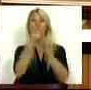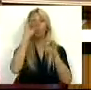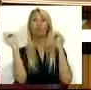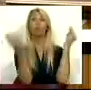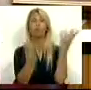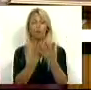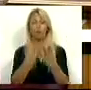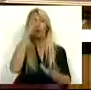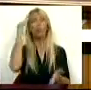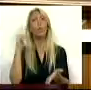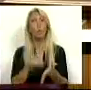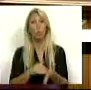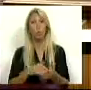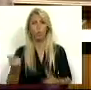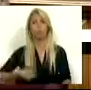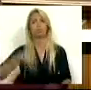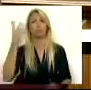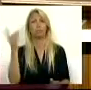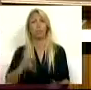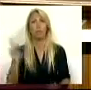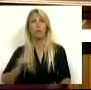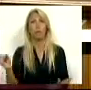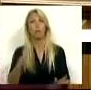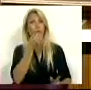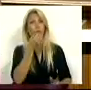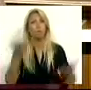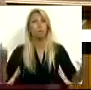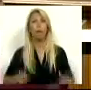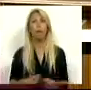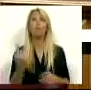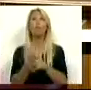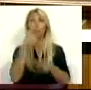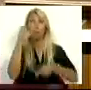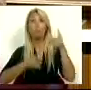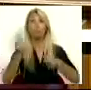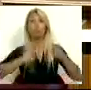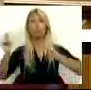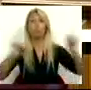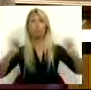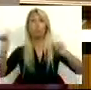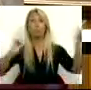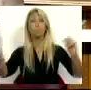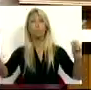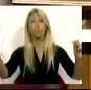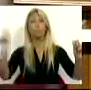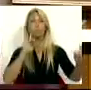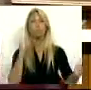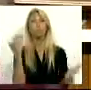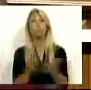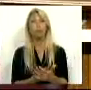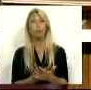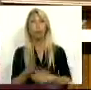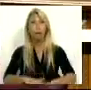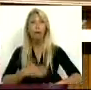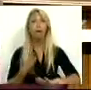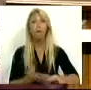muitas vezes, e bem, que o despovoamento do território gera maior dimensão